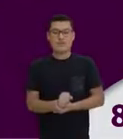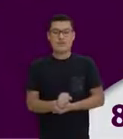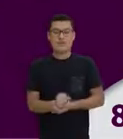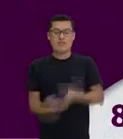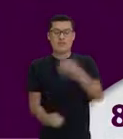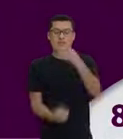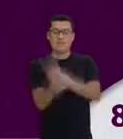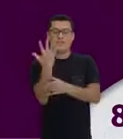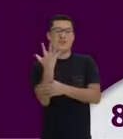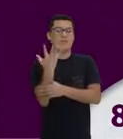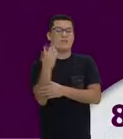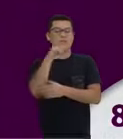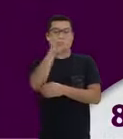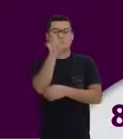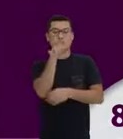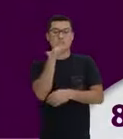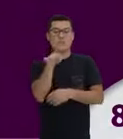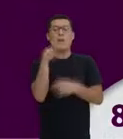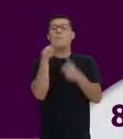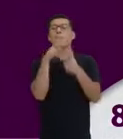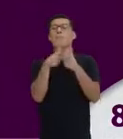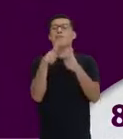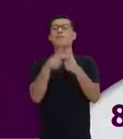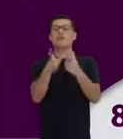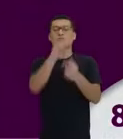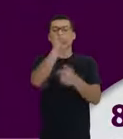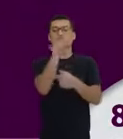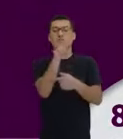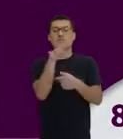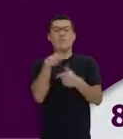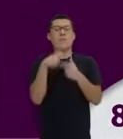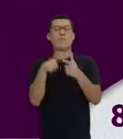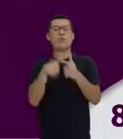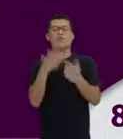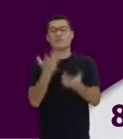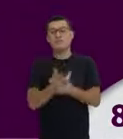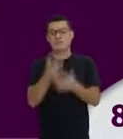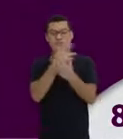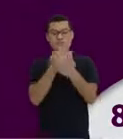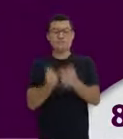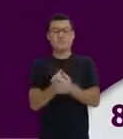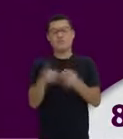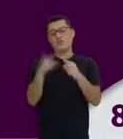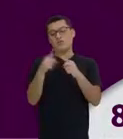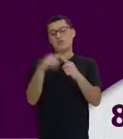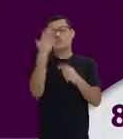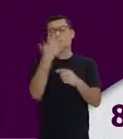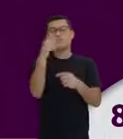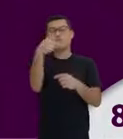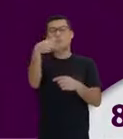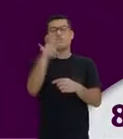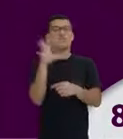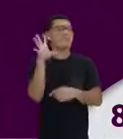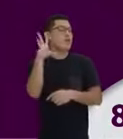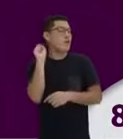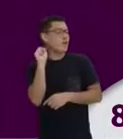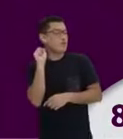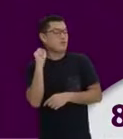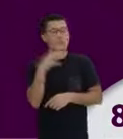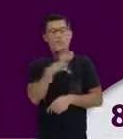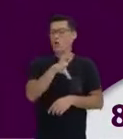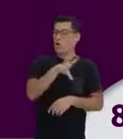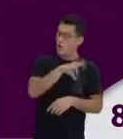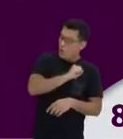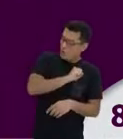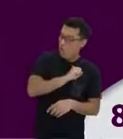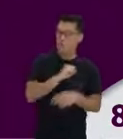surge uma série de interrogações porque eu comecei perguntar para vocês é o tipo de música que você gosta que você não